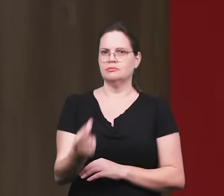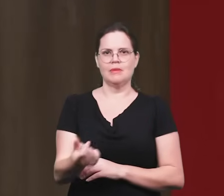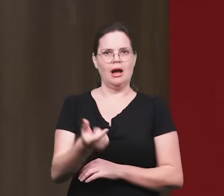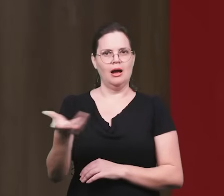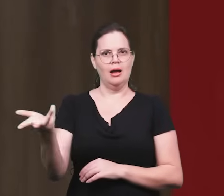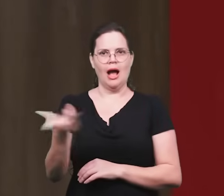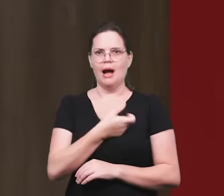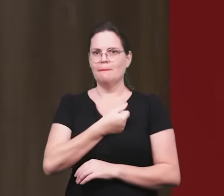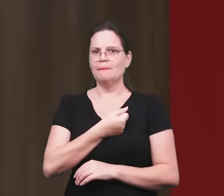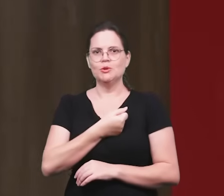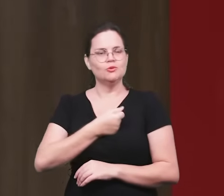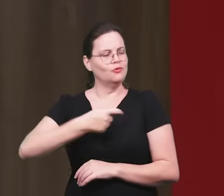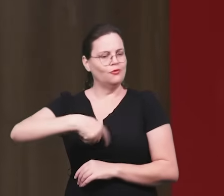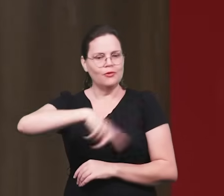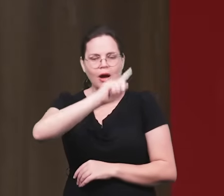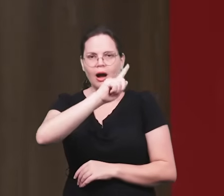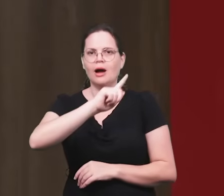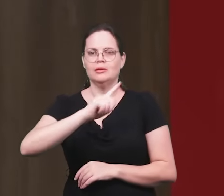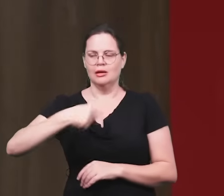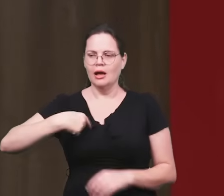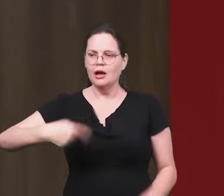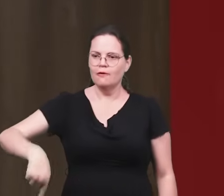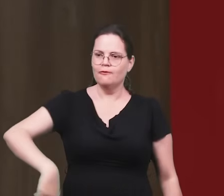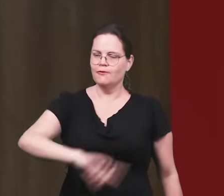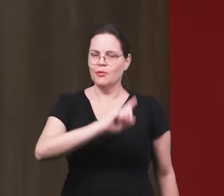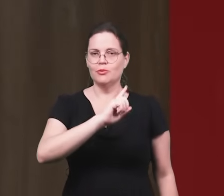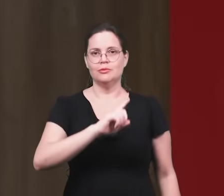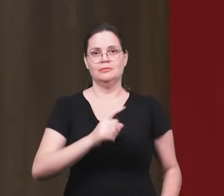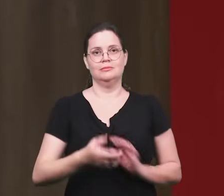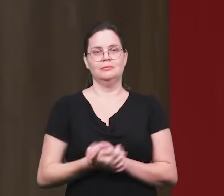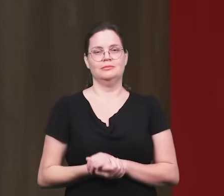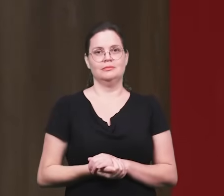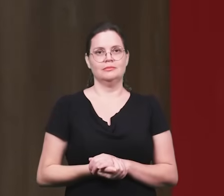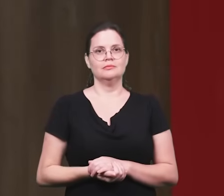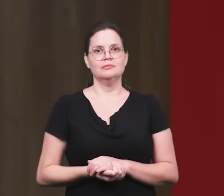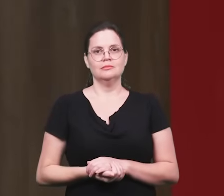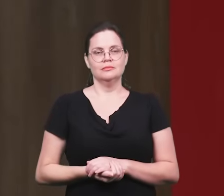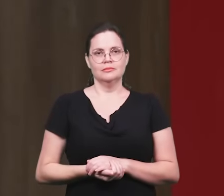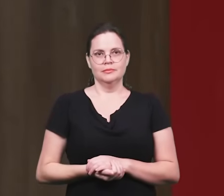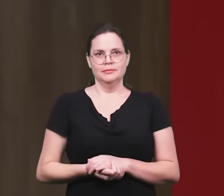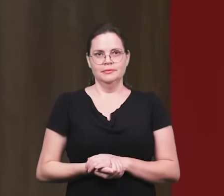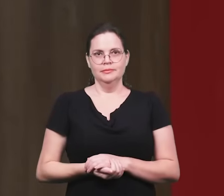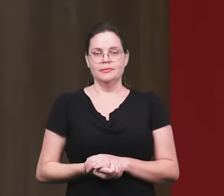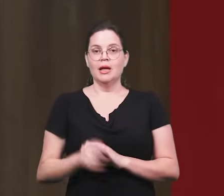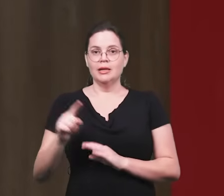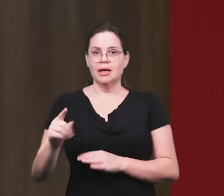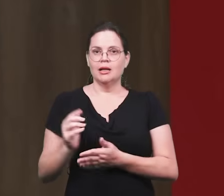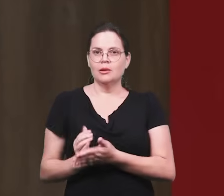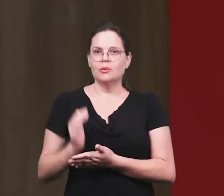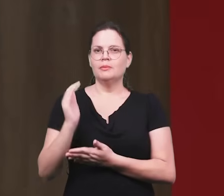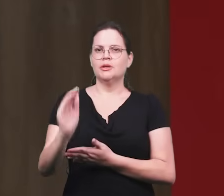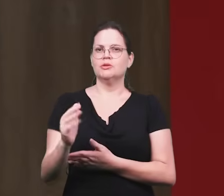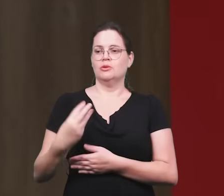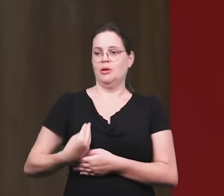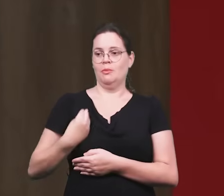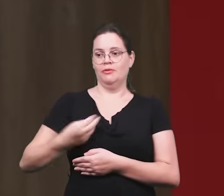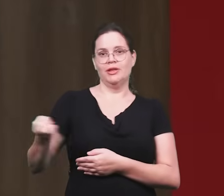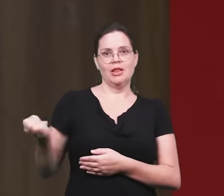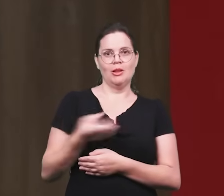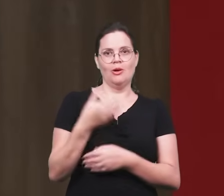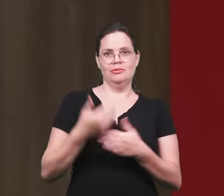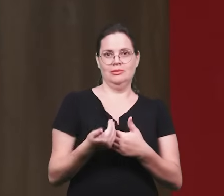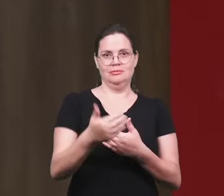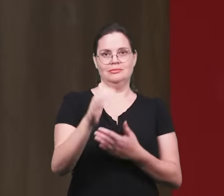Andréia falou, né? Definição, eu irei. E aí, dentro daquela definição, daquela prontidão, ela inicia ali uma nova vida. E nós